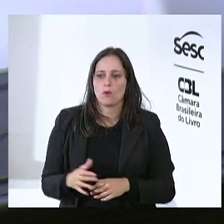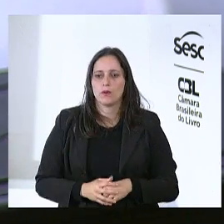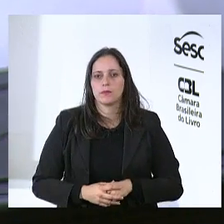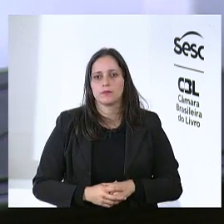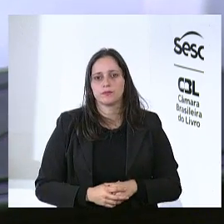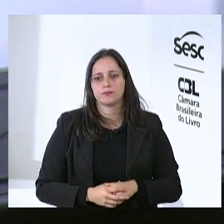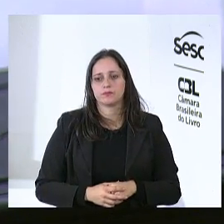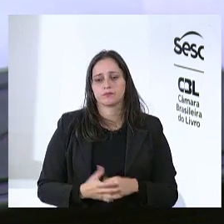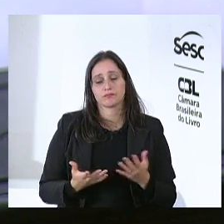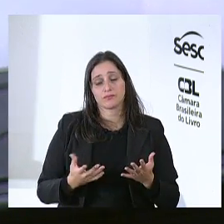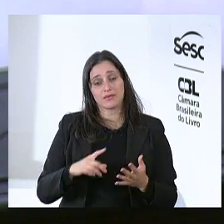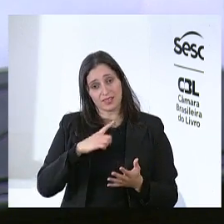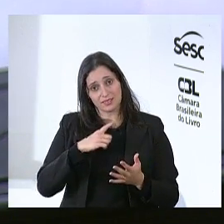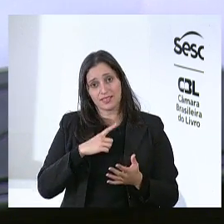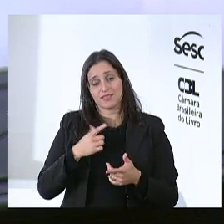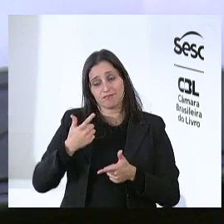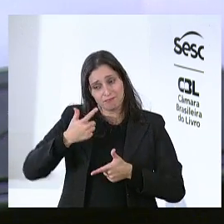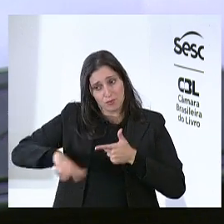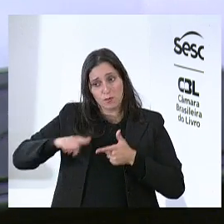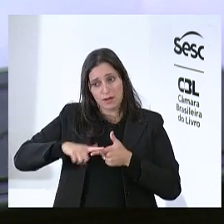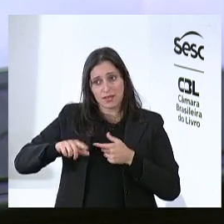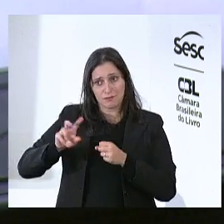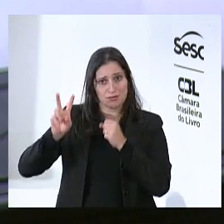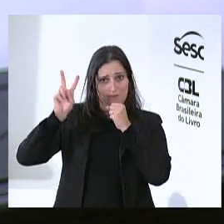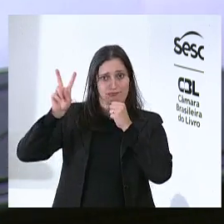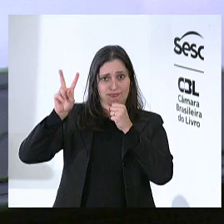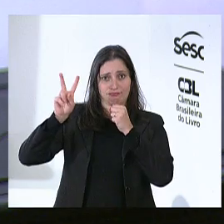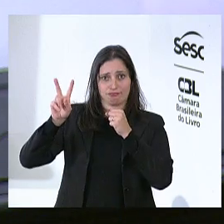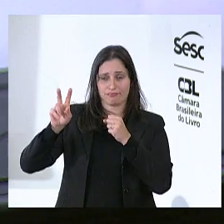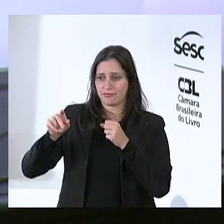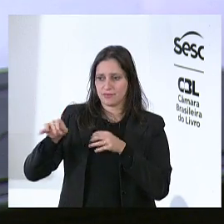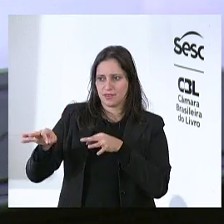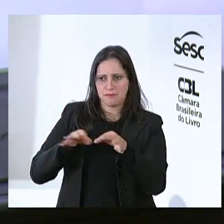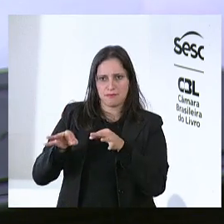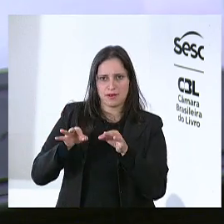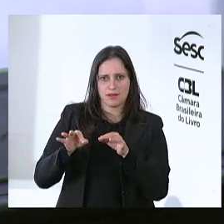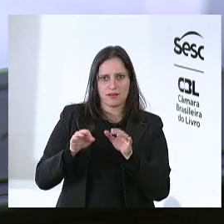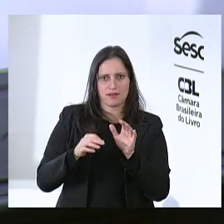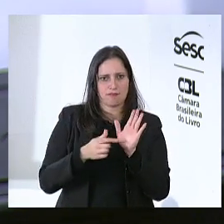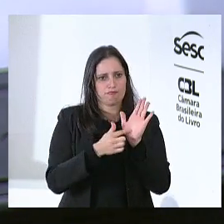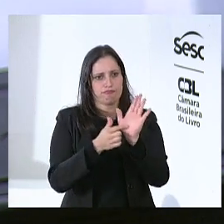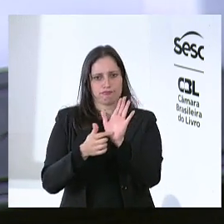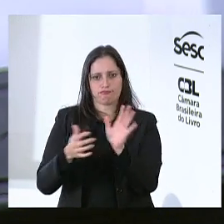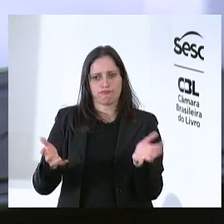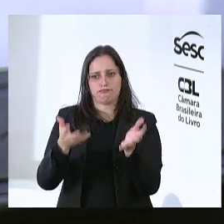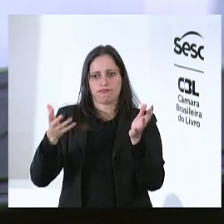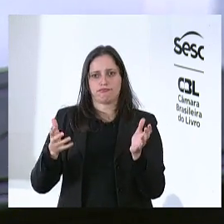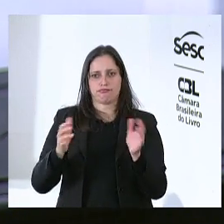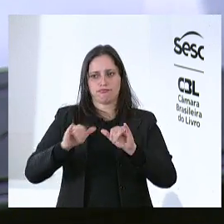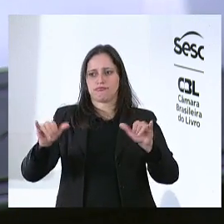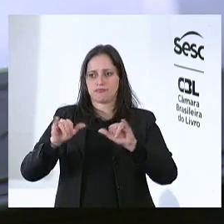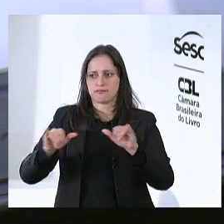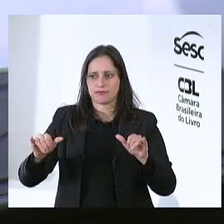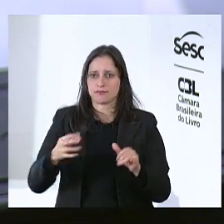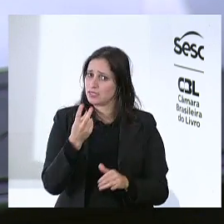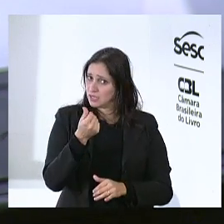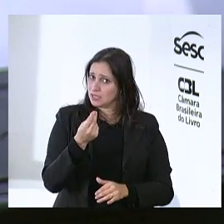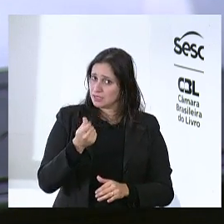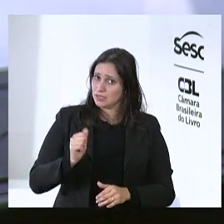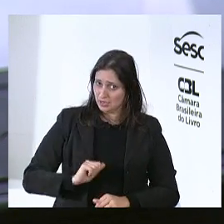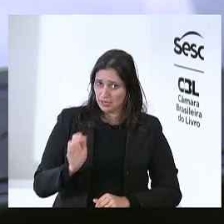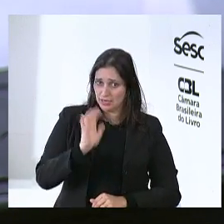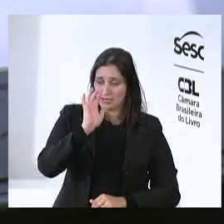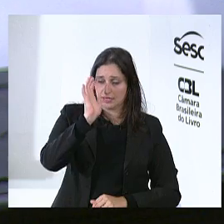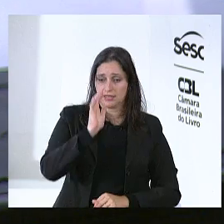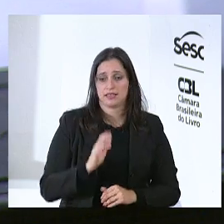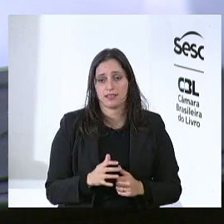e tem o problema do custo da campanha. Por exemplo, há uma proposta interessante, não sei quem fez ali, acho que no Congresso, tá, de reforma